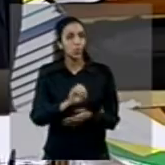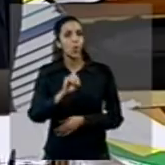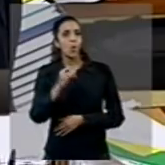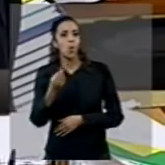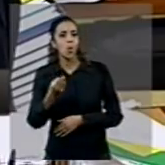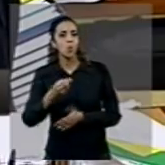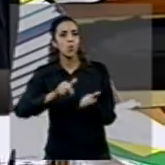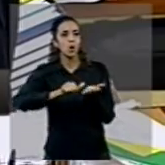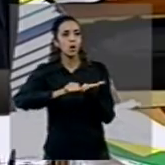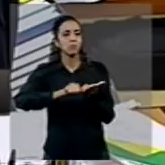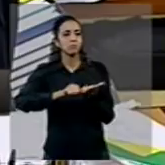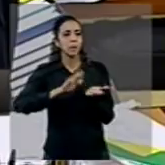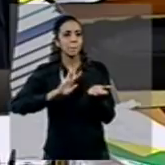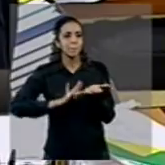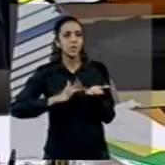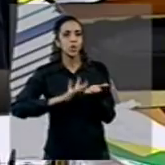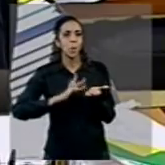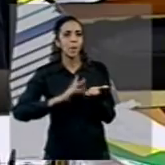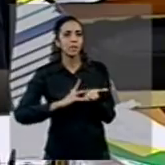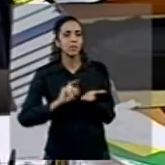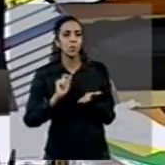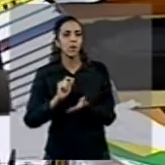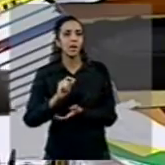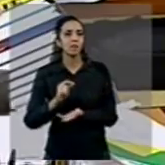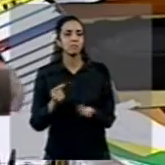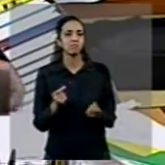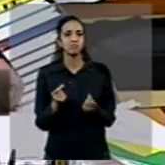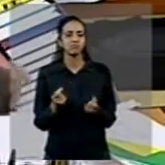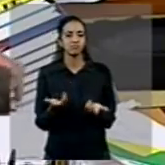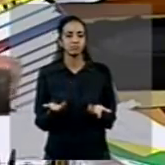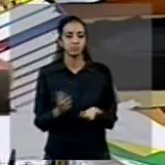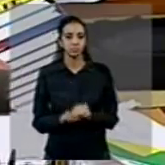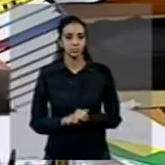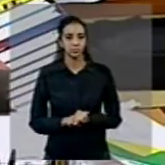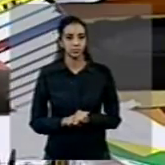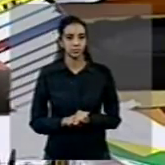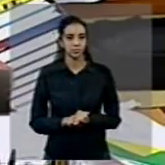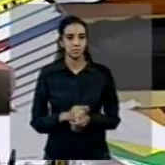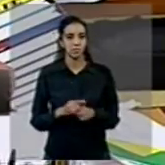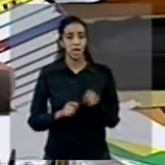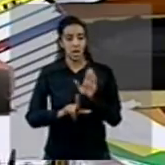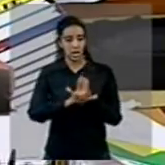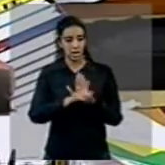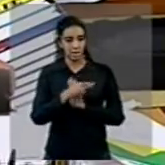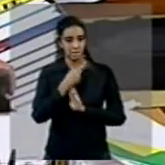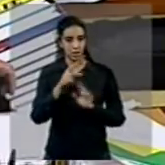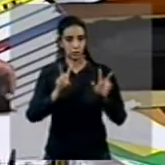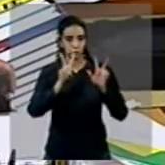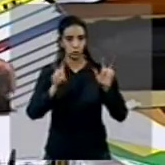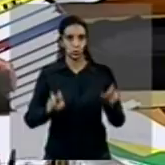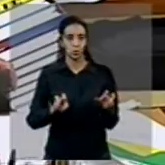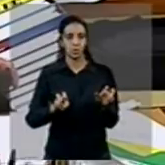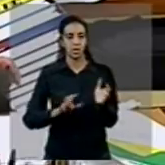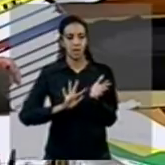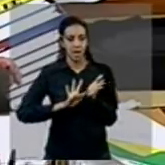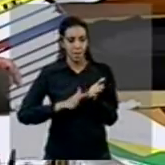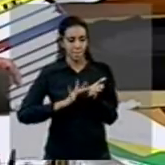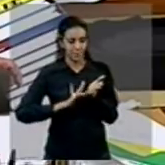identificação biométrica? A lei que versou a identificação